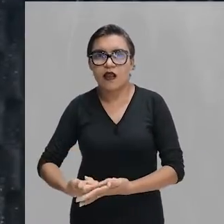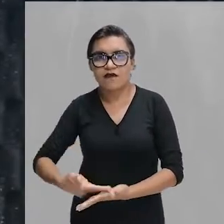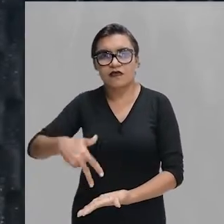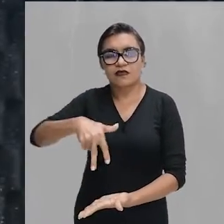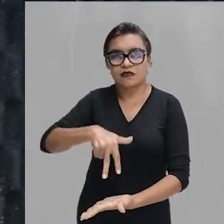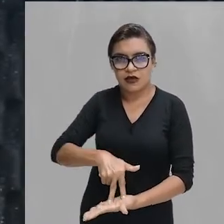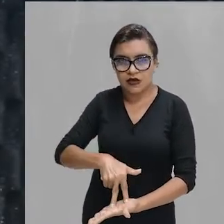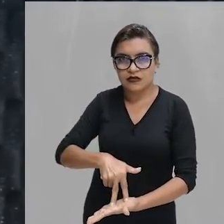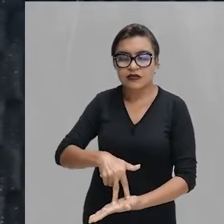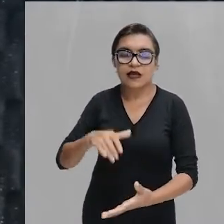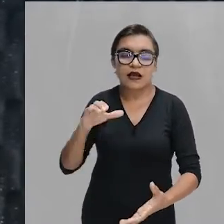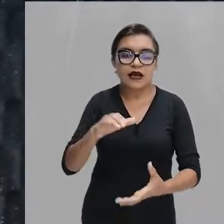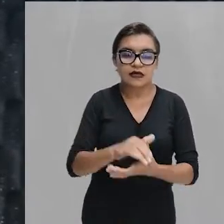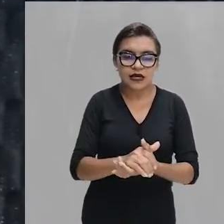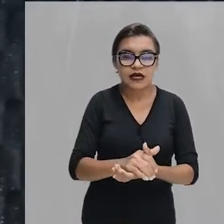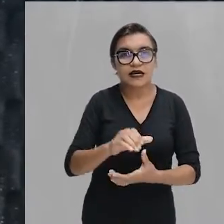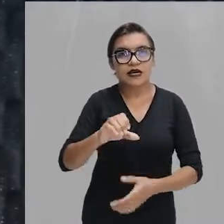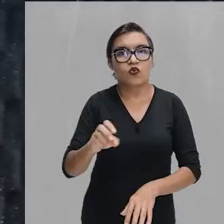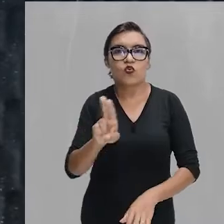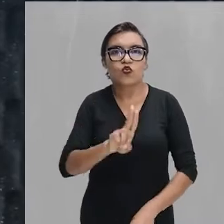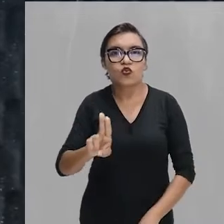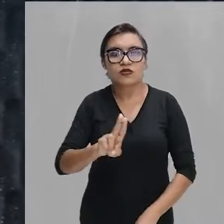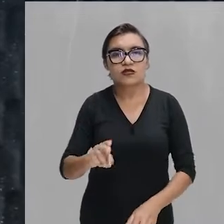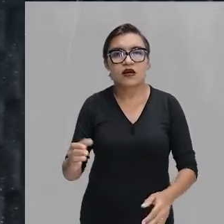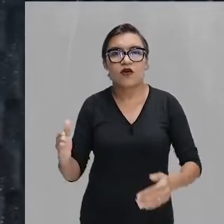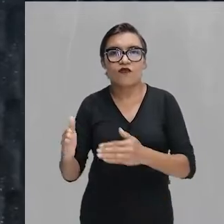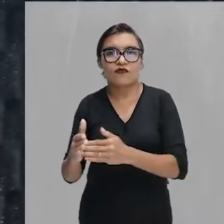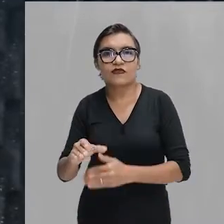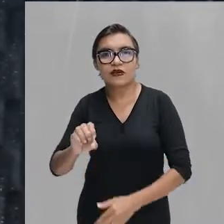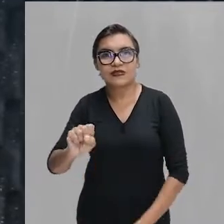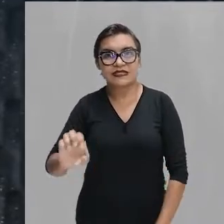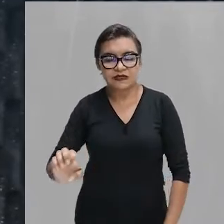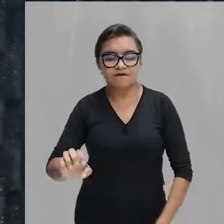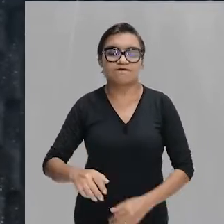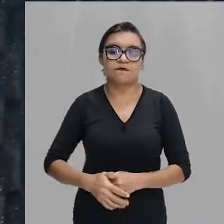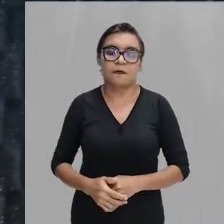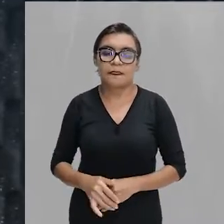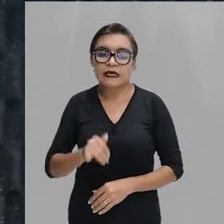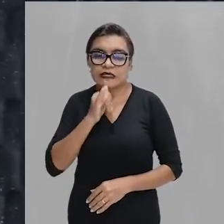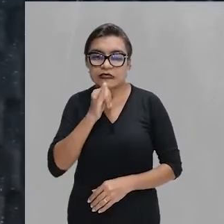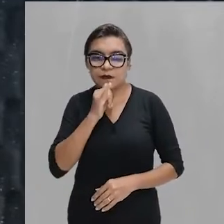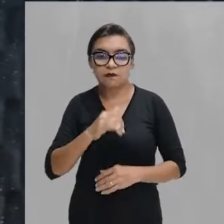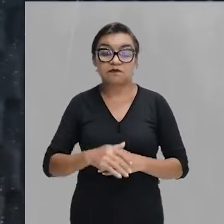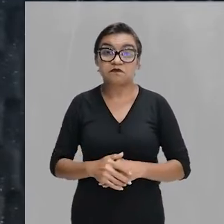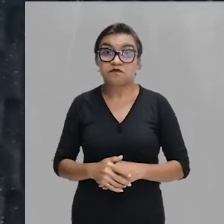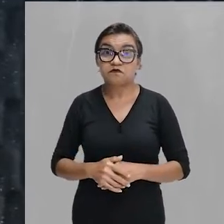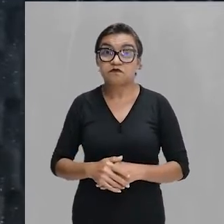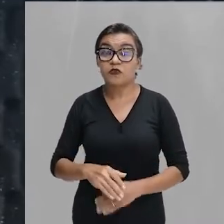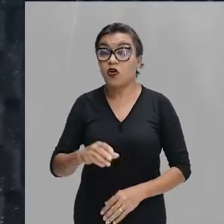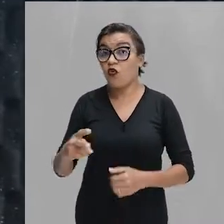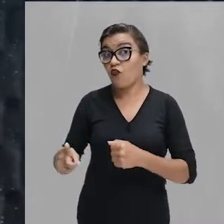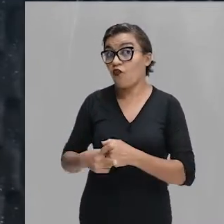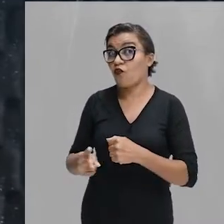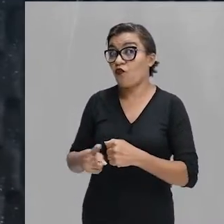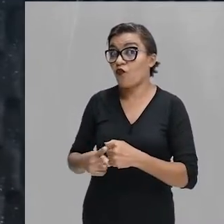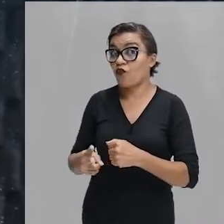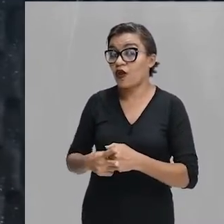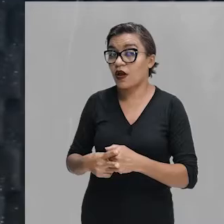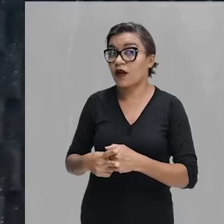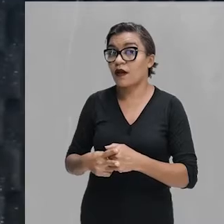que significa queixar-se. Em muitos casos, os verbos pronominales têm formas